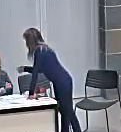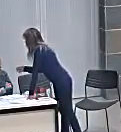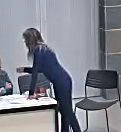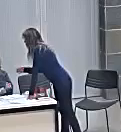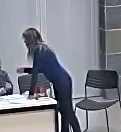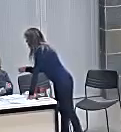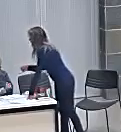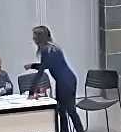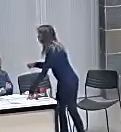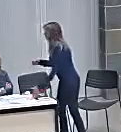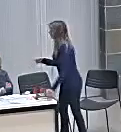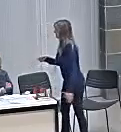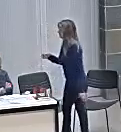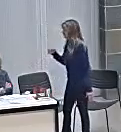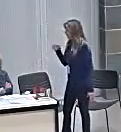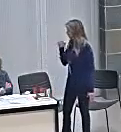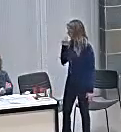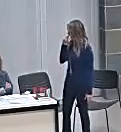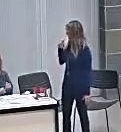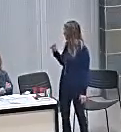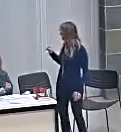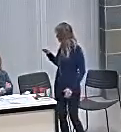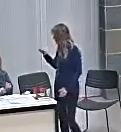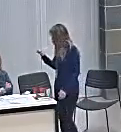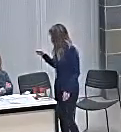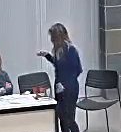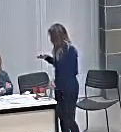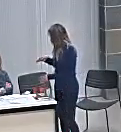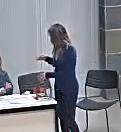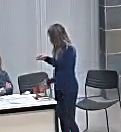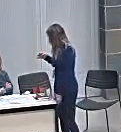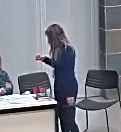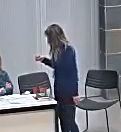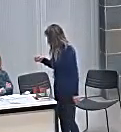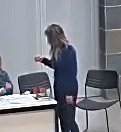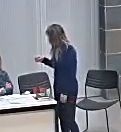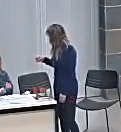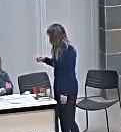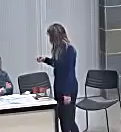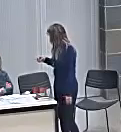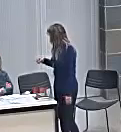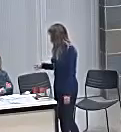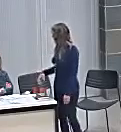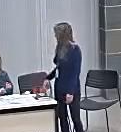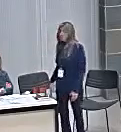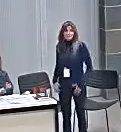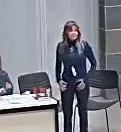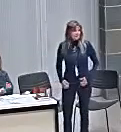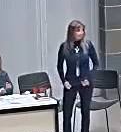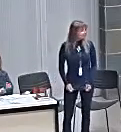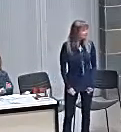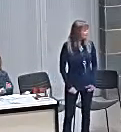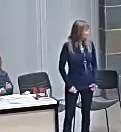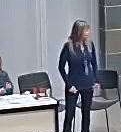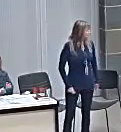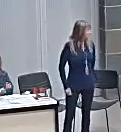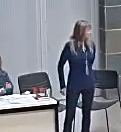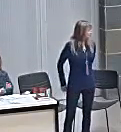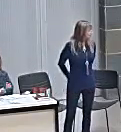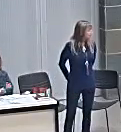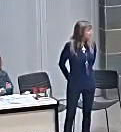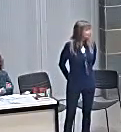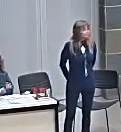seja por uma questão de ABNT de imetro ao direito e o